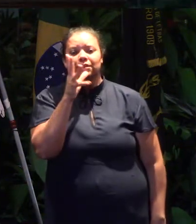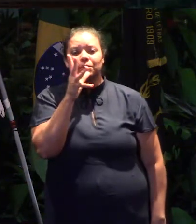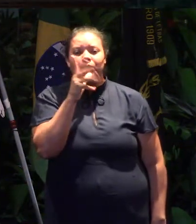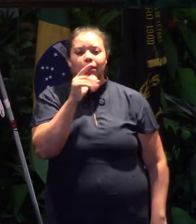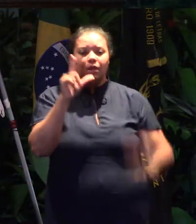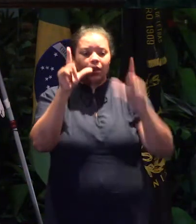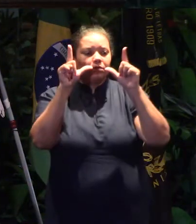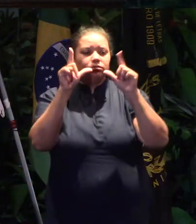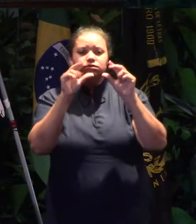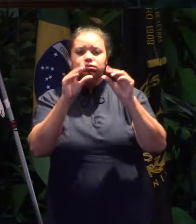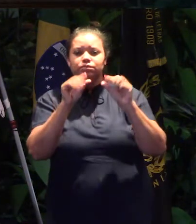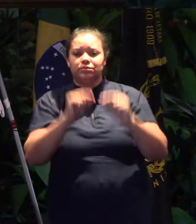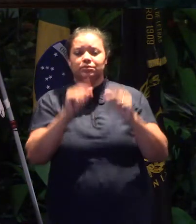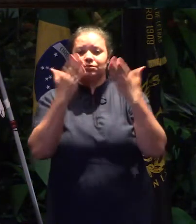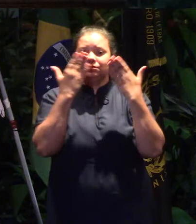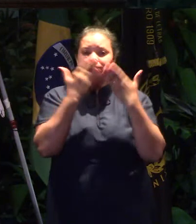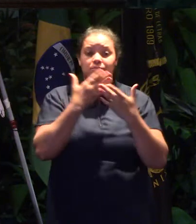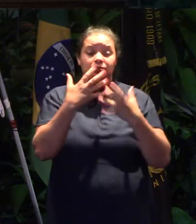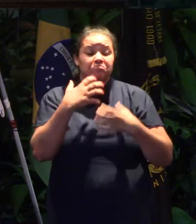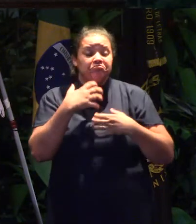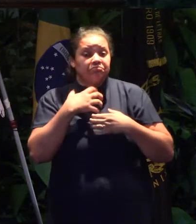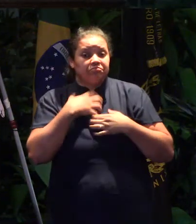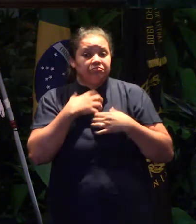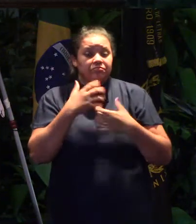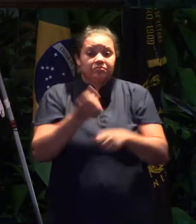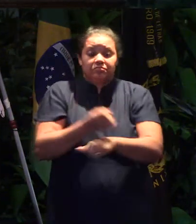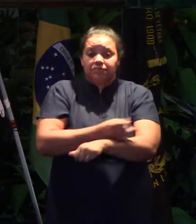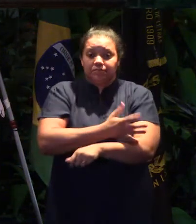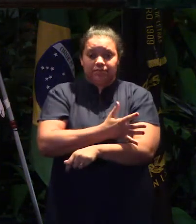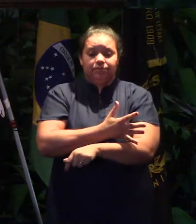que tiveram condições sociais, emocionais e materiais